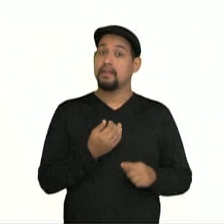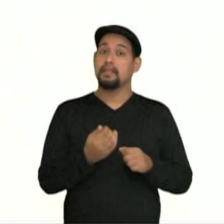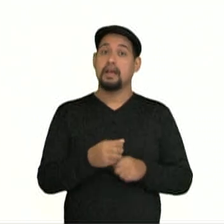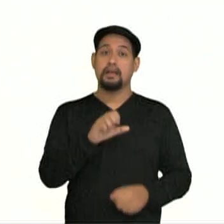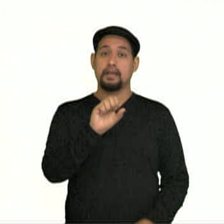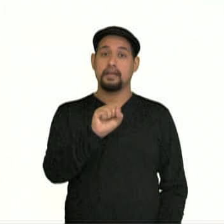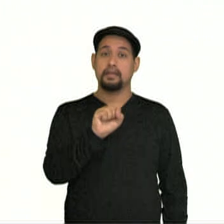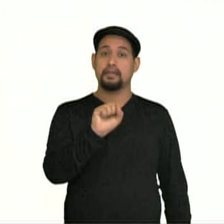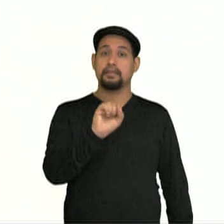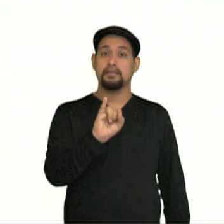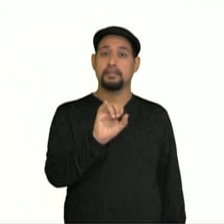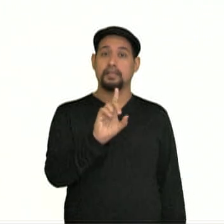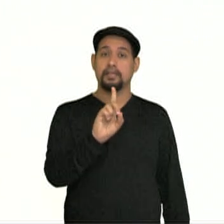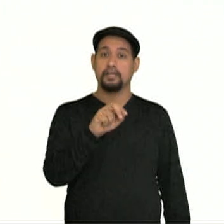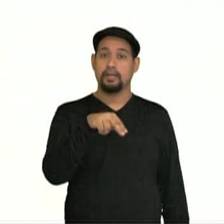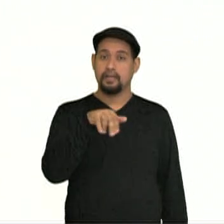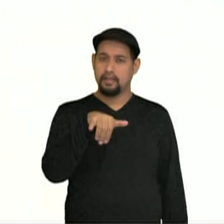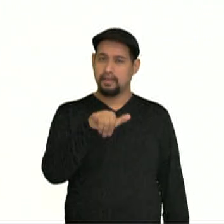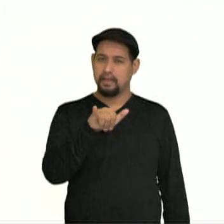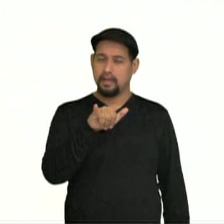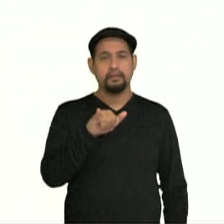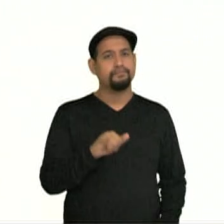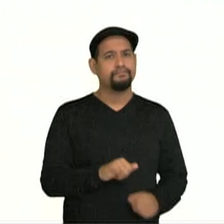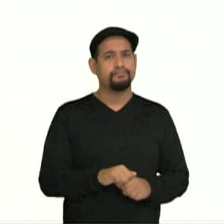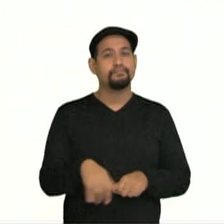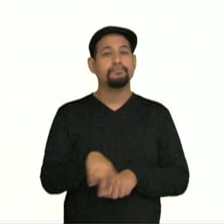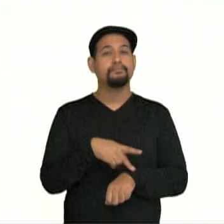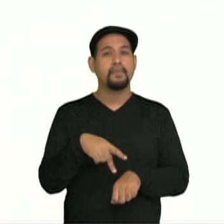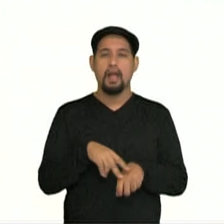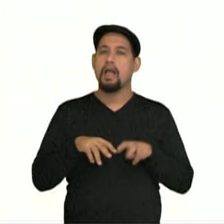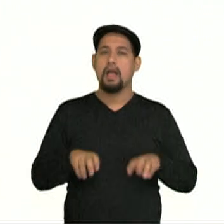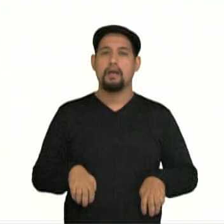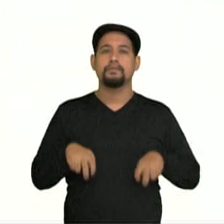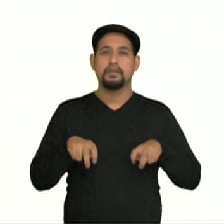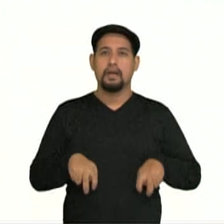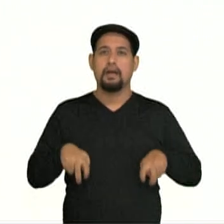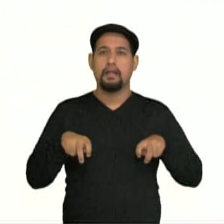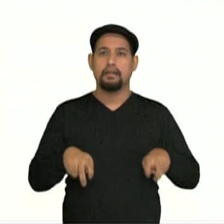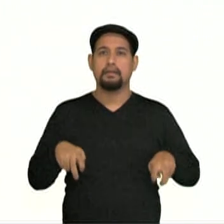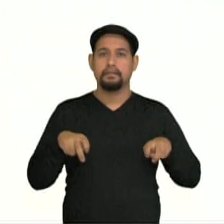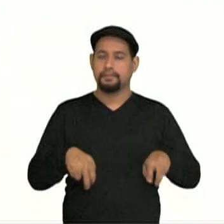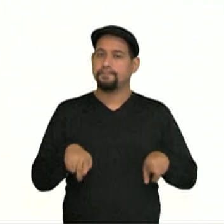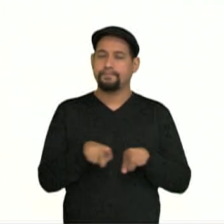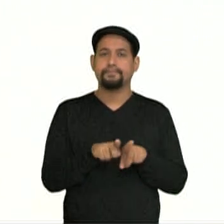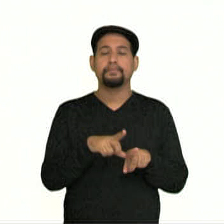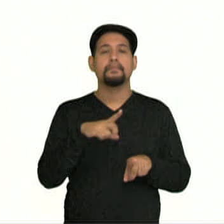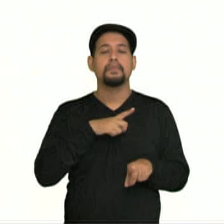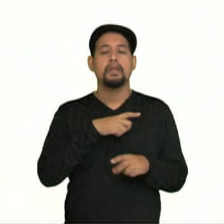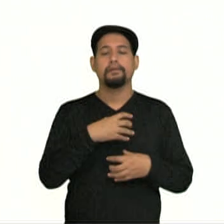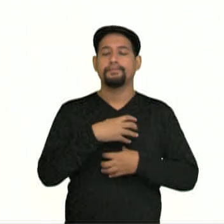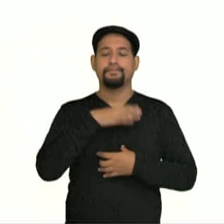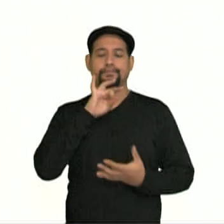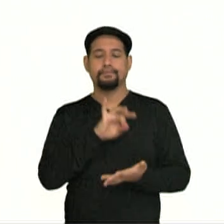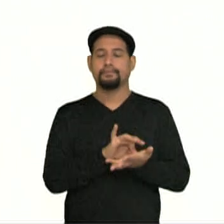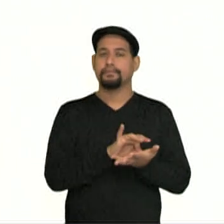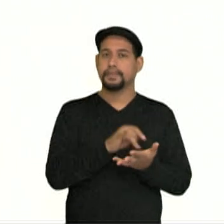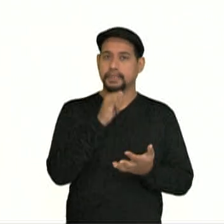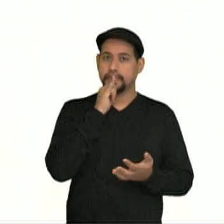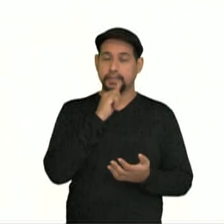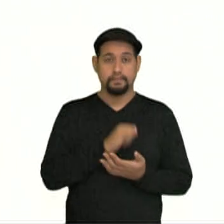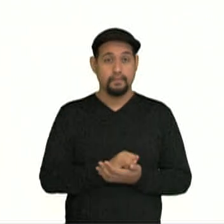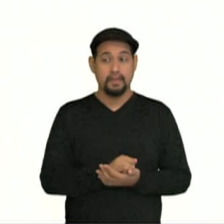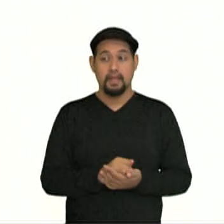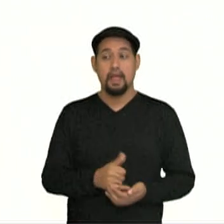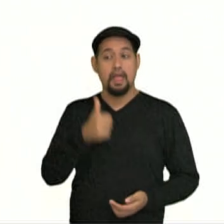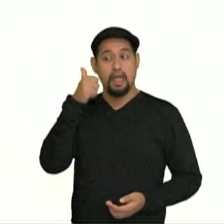Austrália. Uma pergunta, temos auxiliar does, que vai nos lembrar dessa situação, e a forma afirmativa, she